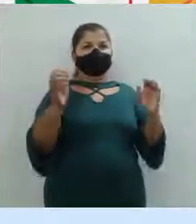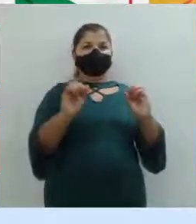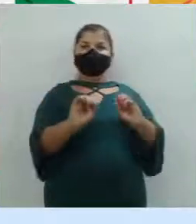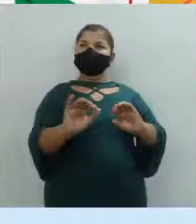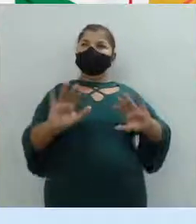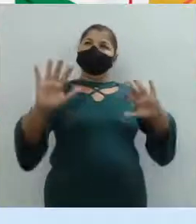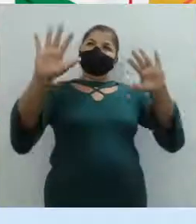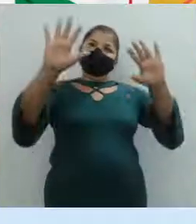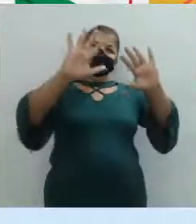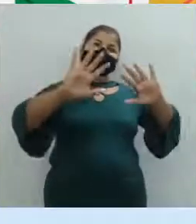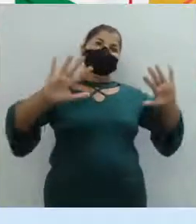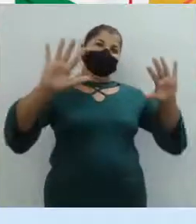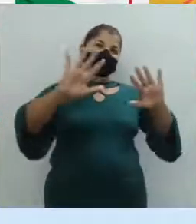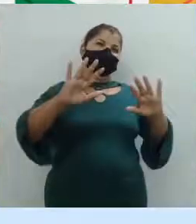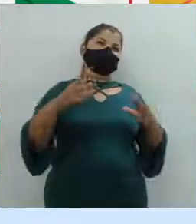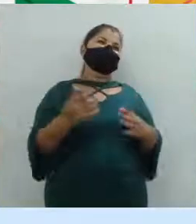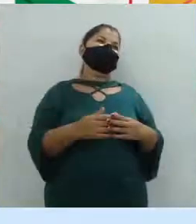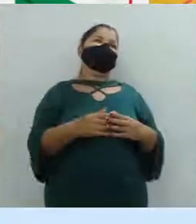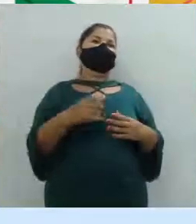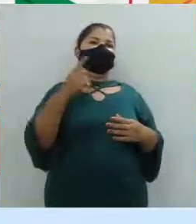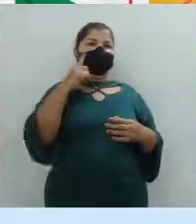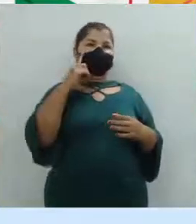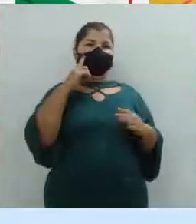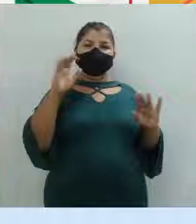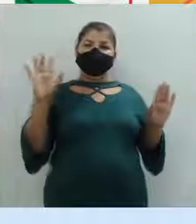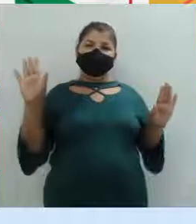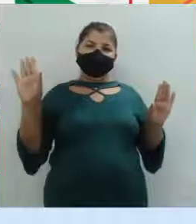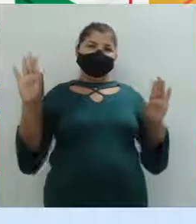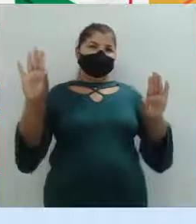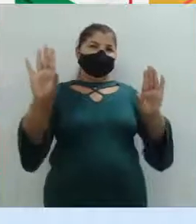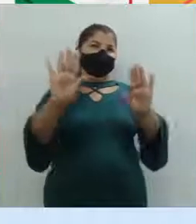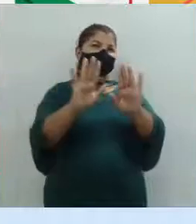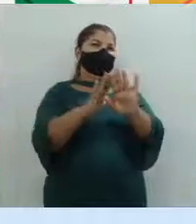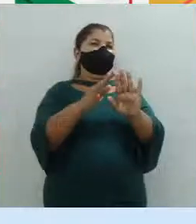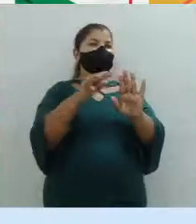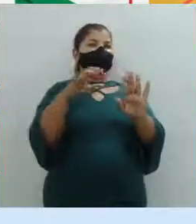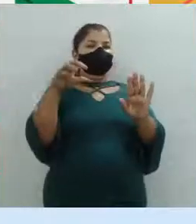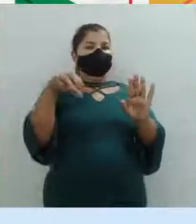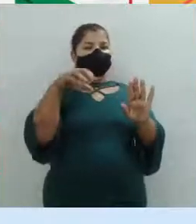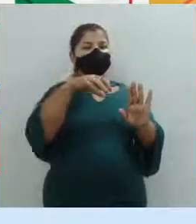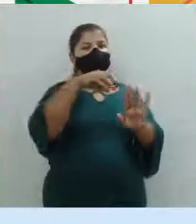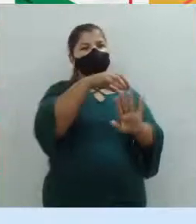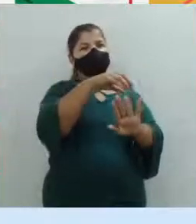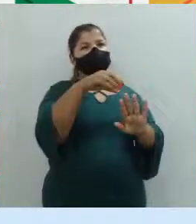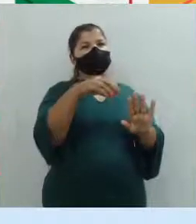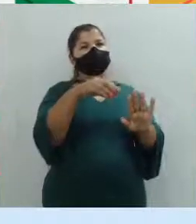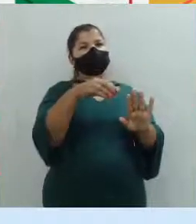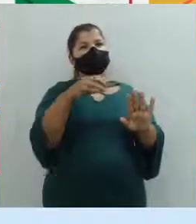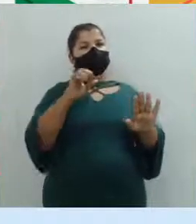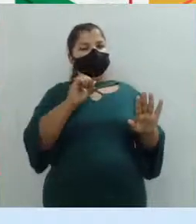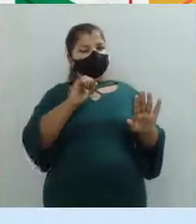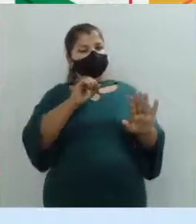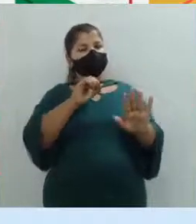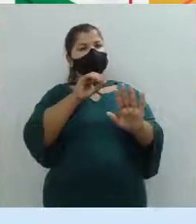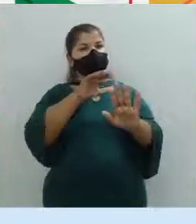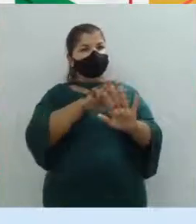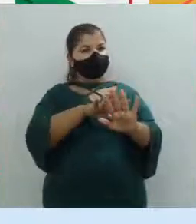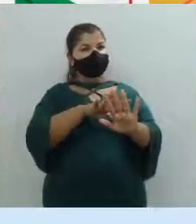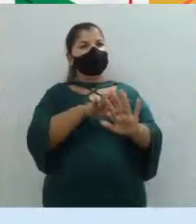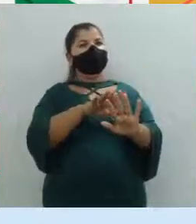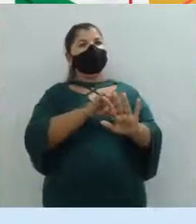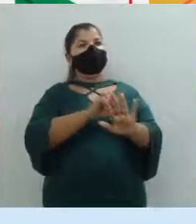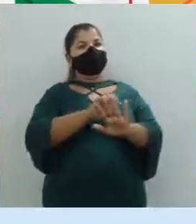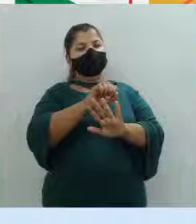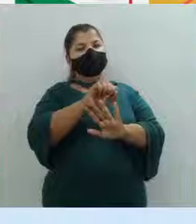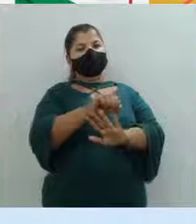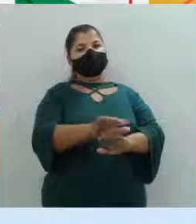paredes. Então, como vocês estão vendo lá, os objetos estão sendo iluminados né, com uma fonte de luz do